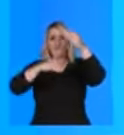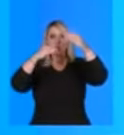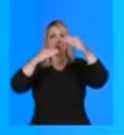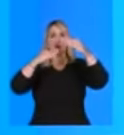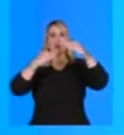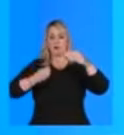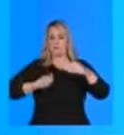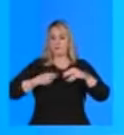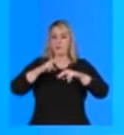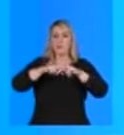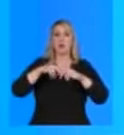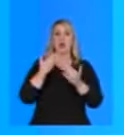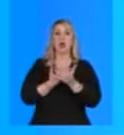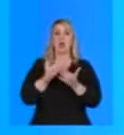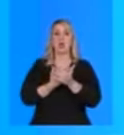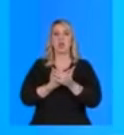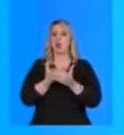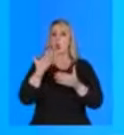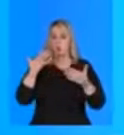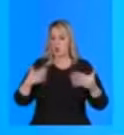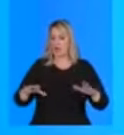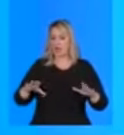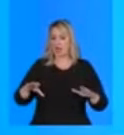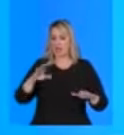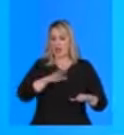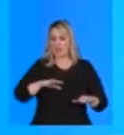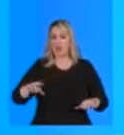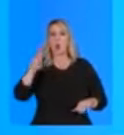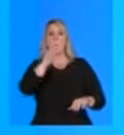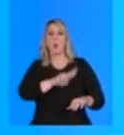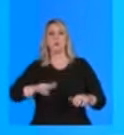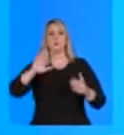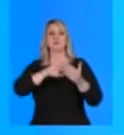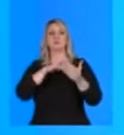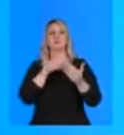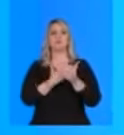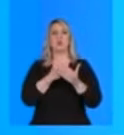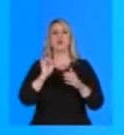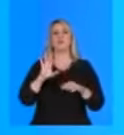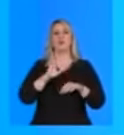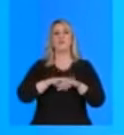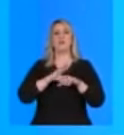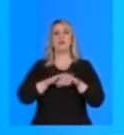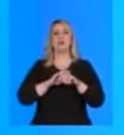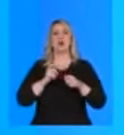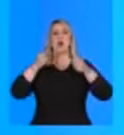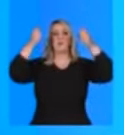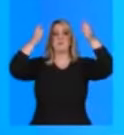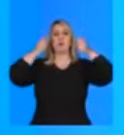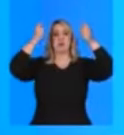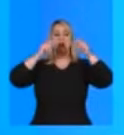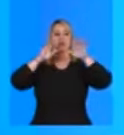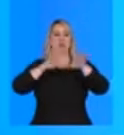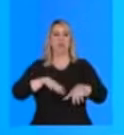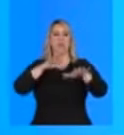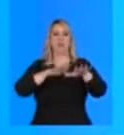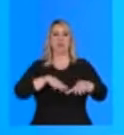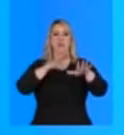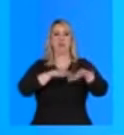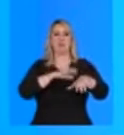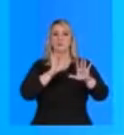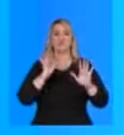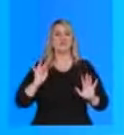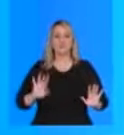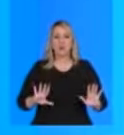estudo eu não quero crianças ocupando as escolas para fazer protesto apena servindo de massa de manobra muitas